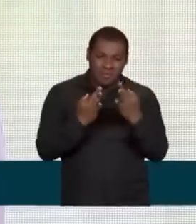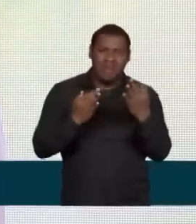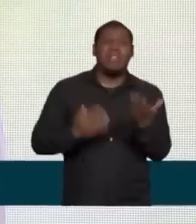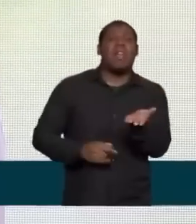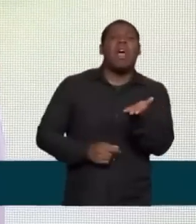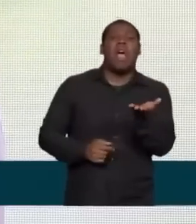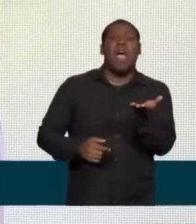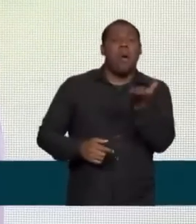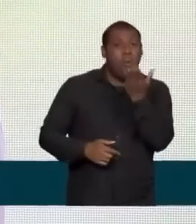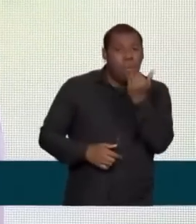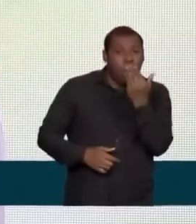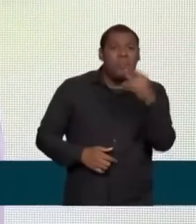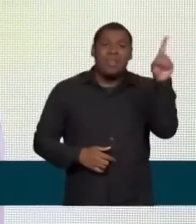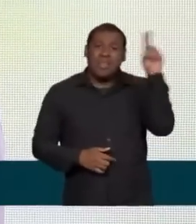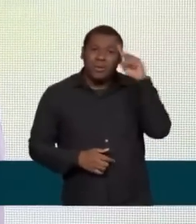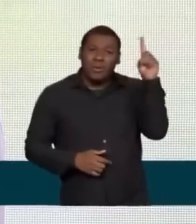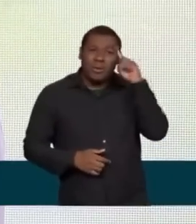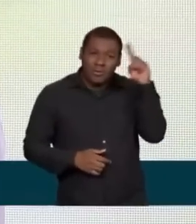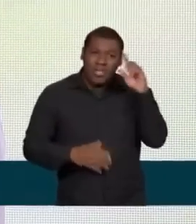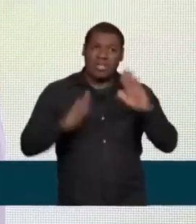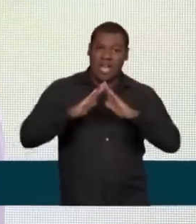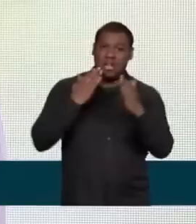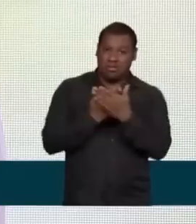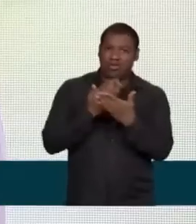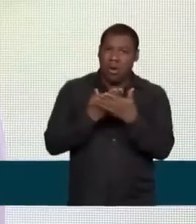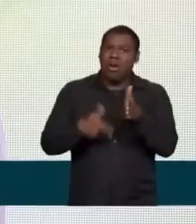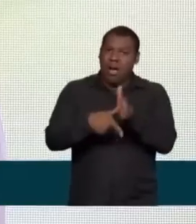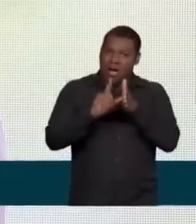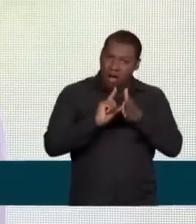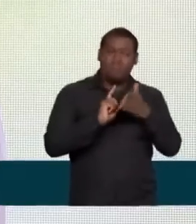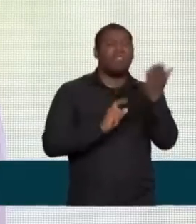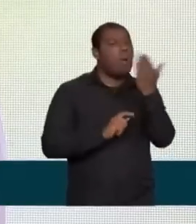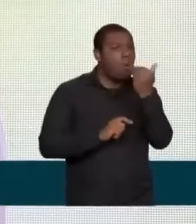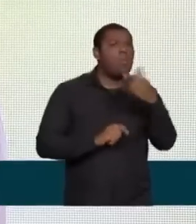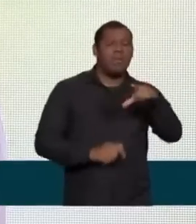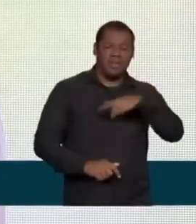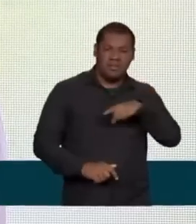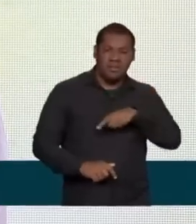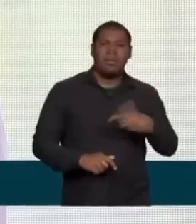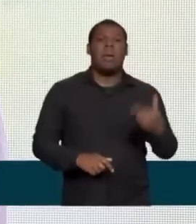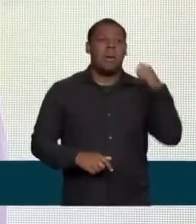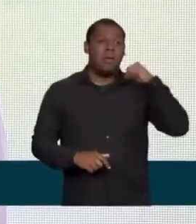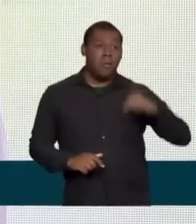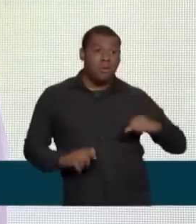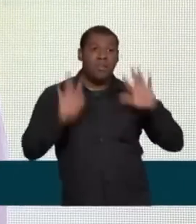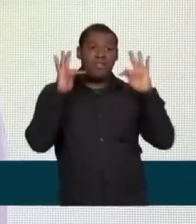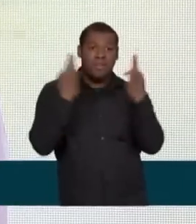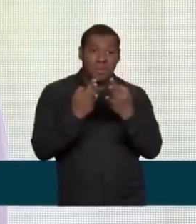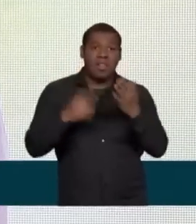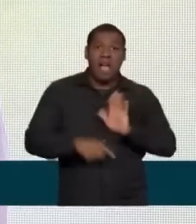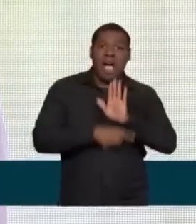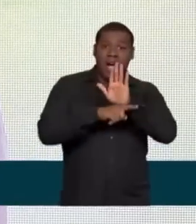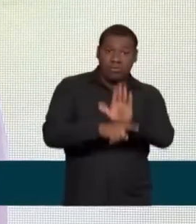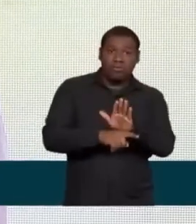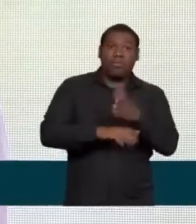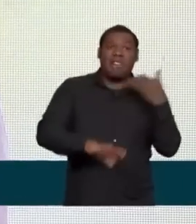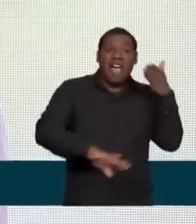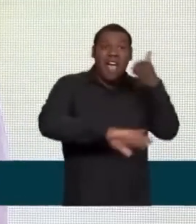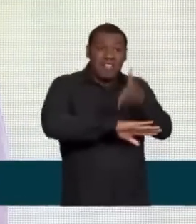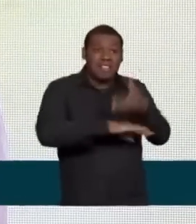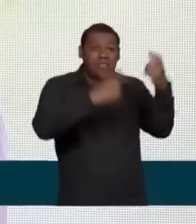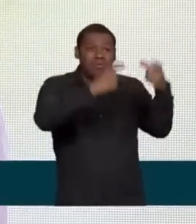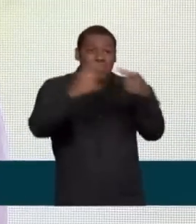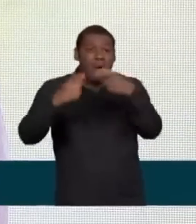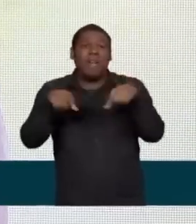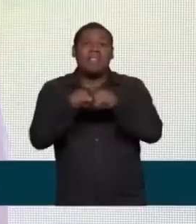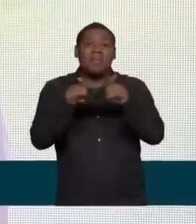pão todos os dias antes de ir para a escola. O Bolsa Família também nos permitiu ter acesso a outros espaços e